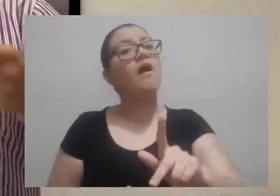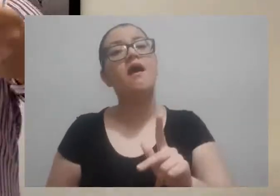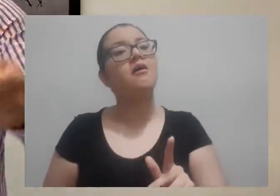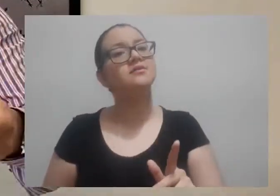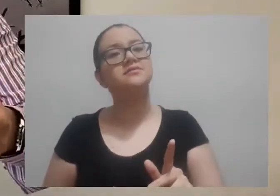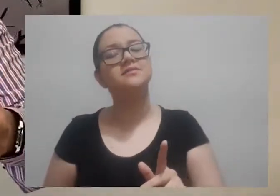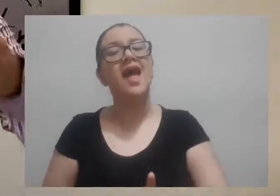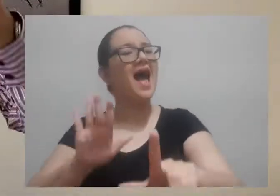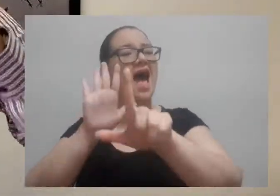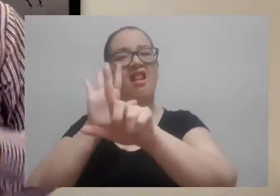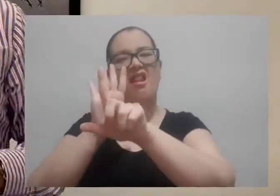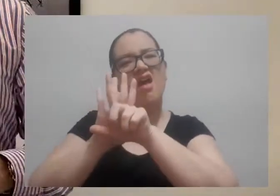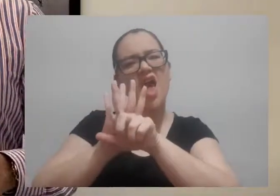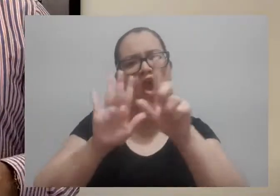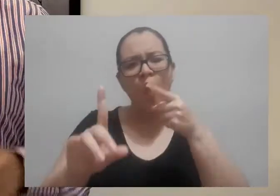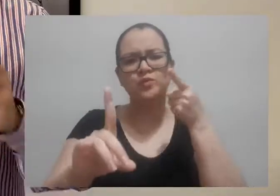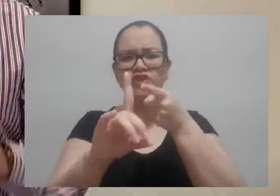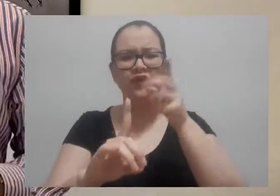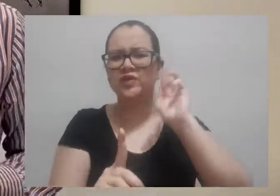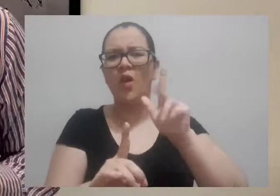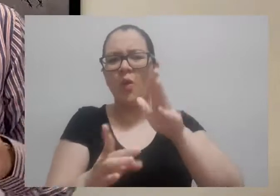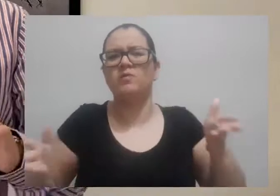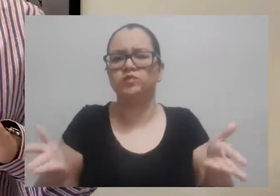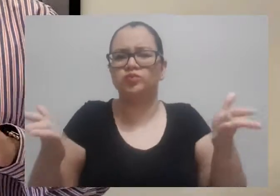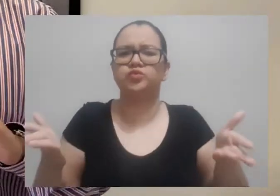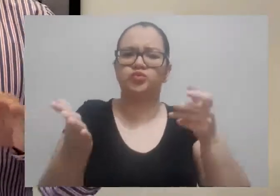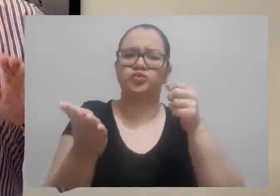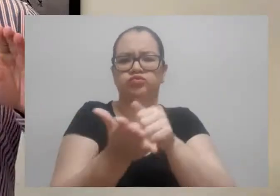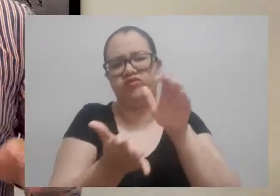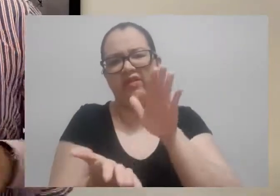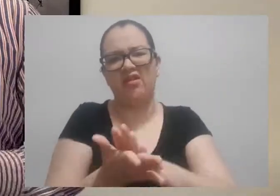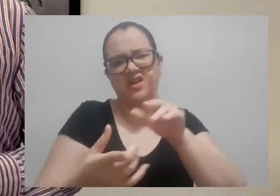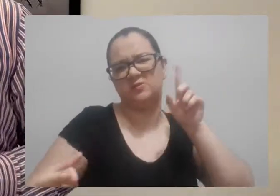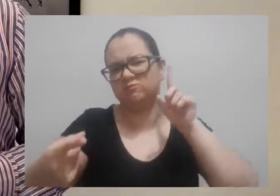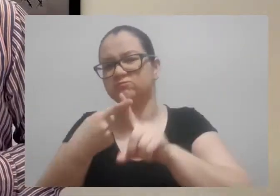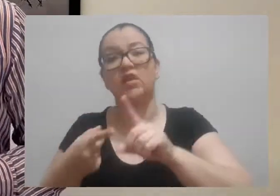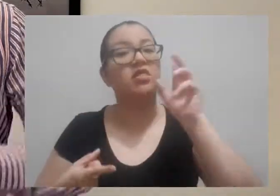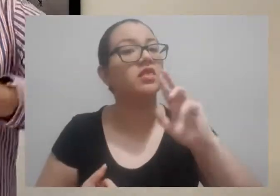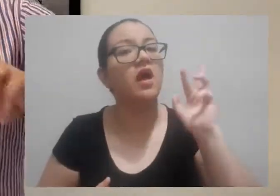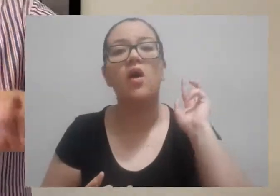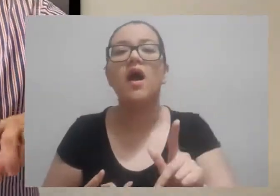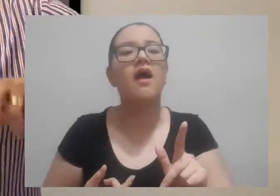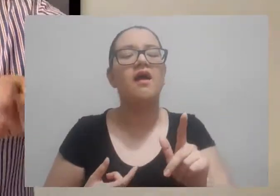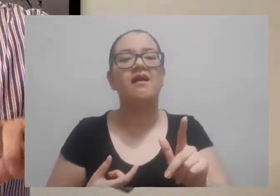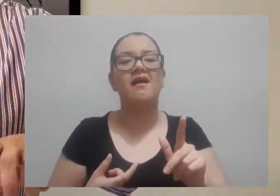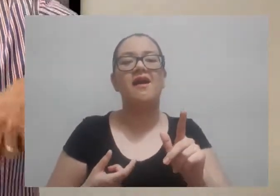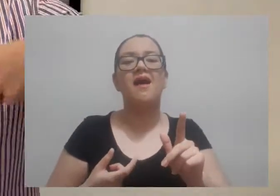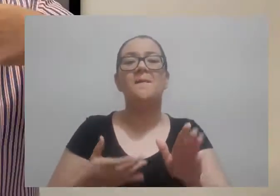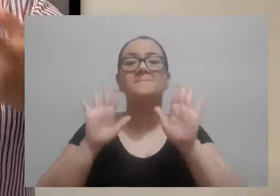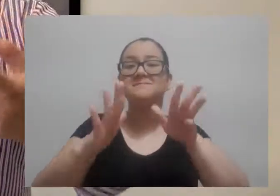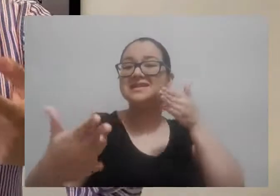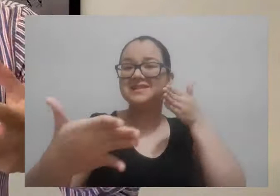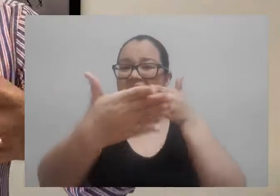incentivar ou encorajar a vingança, pelo contrário, a lei fora dada exatamente para limitar a vingança. E ele dizia, e ele ia